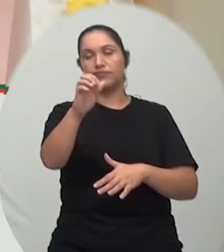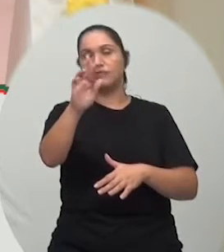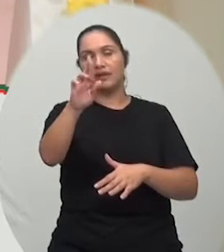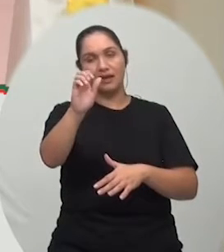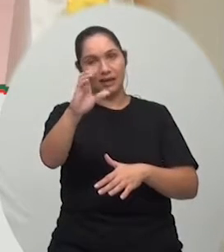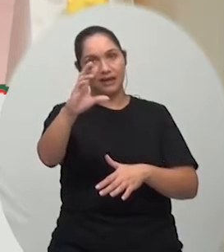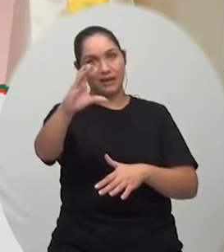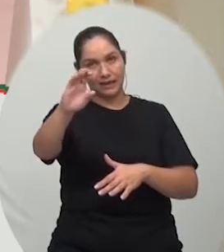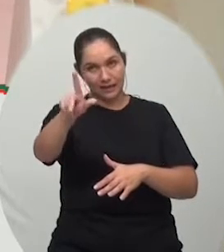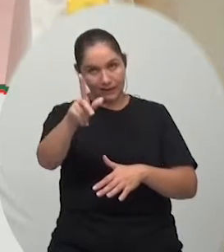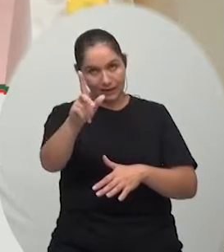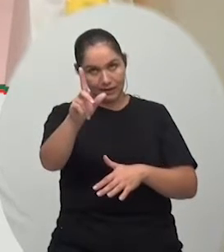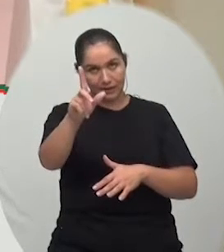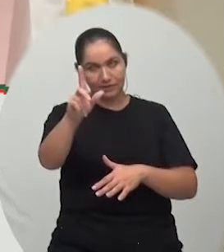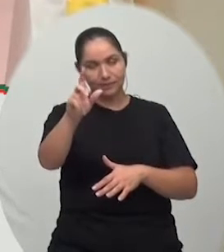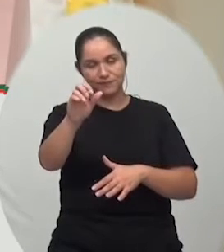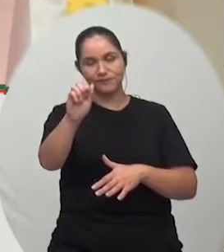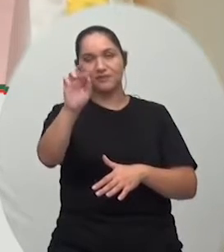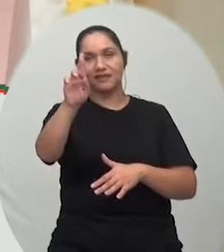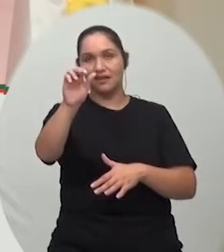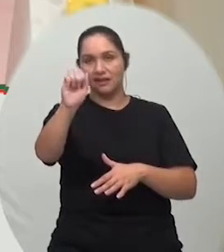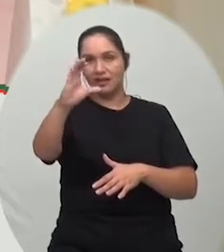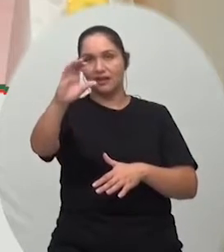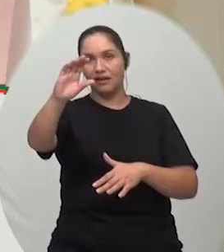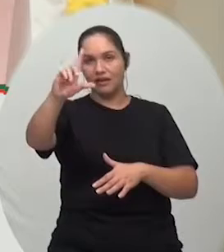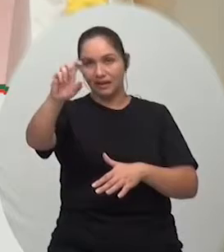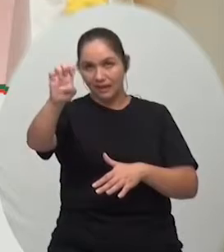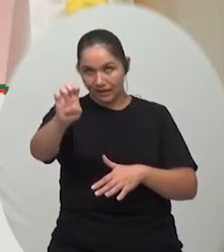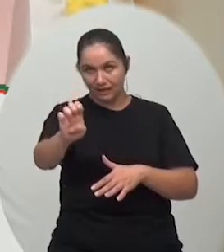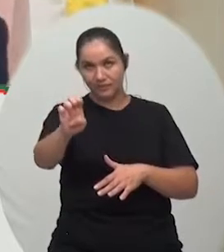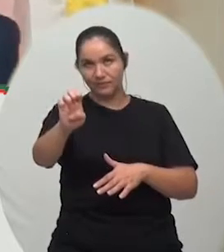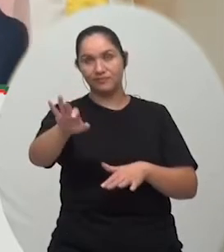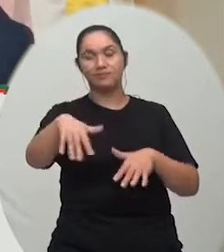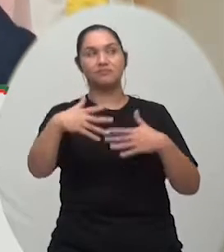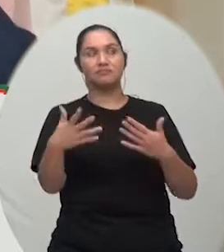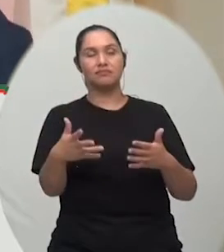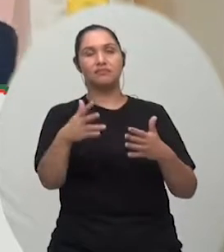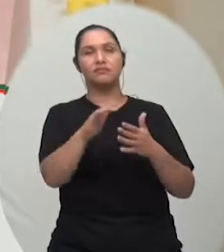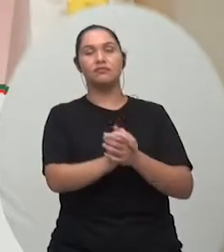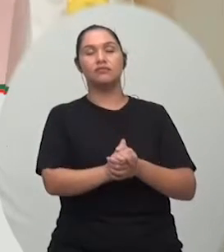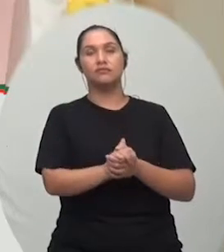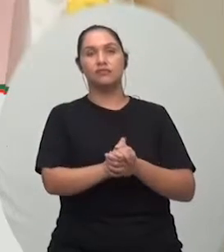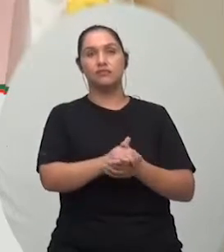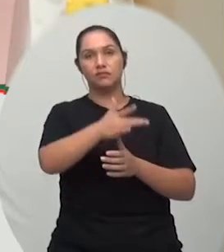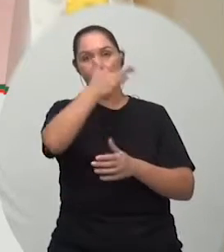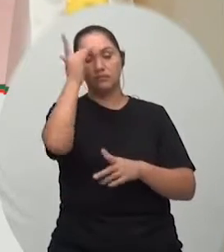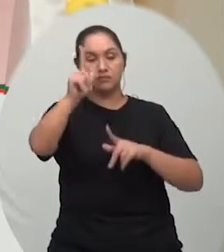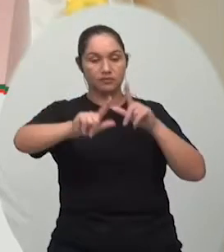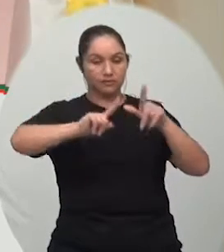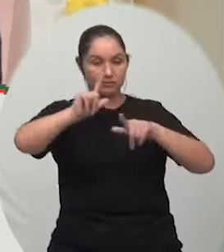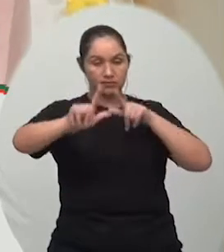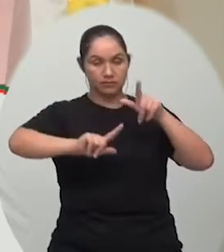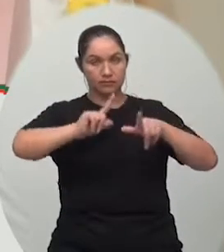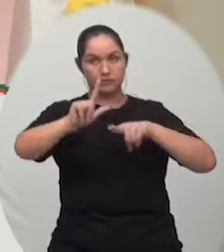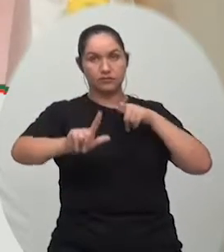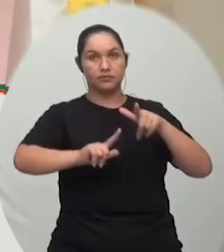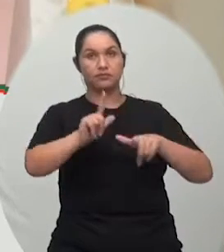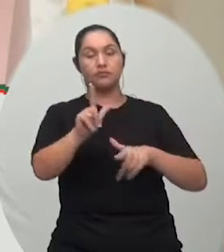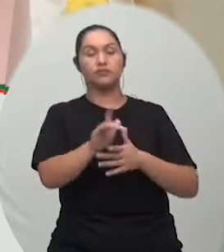E o questionamento que as pessoas fazem para nós, porque o pessoal que trabalha,